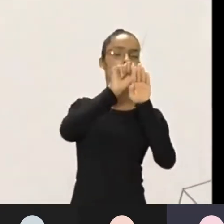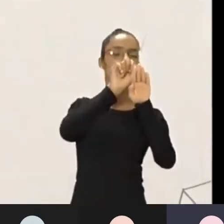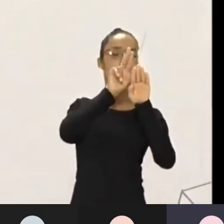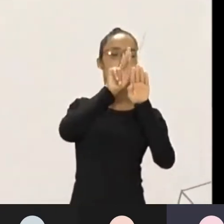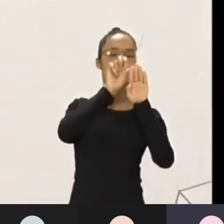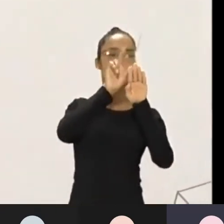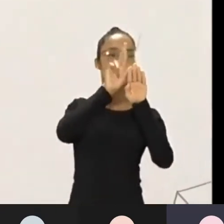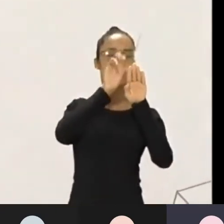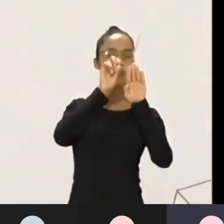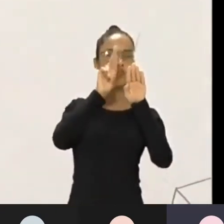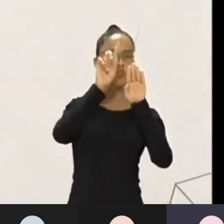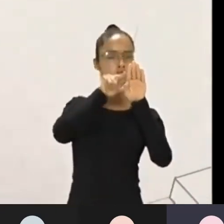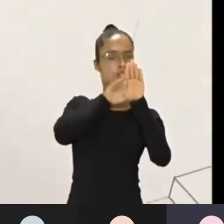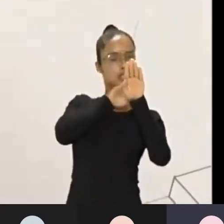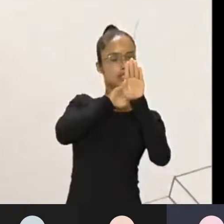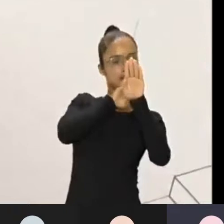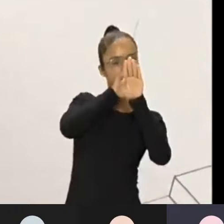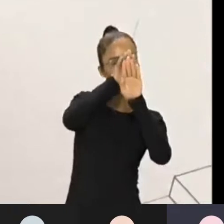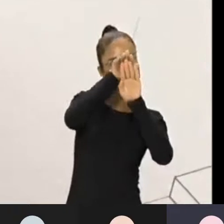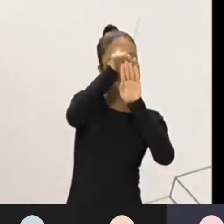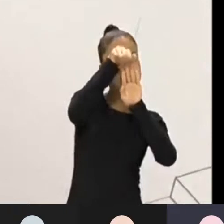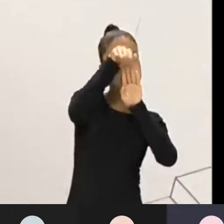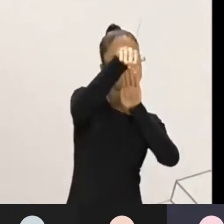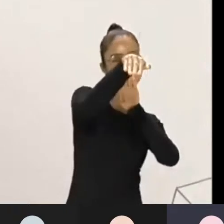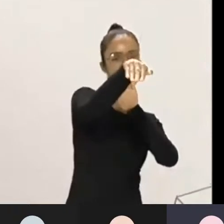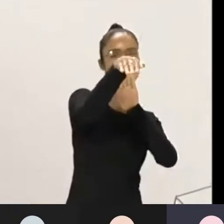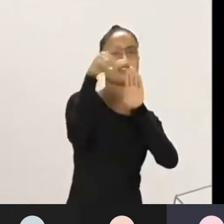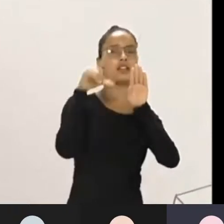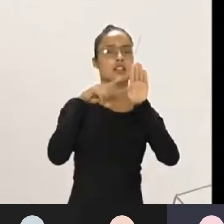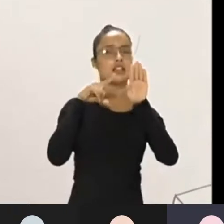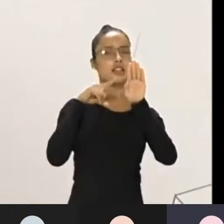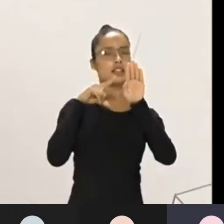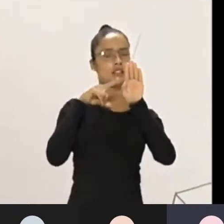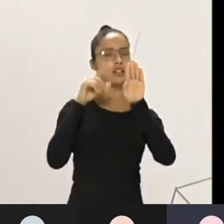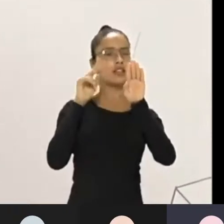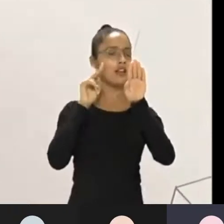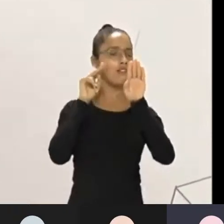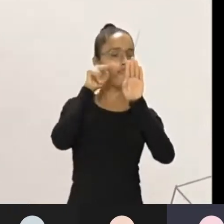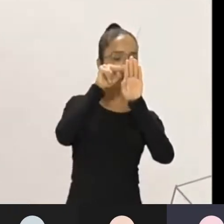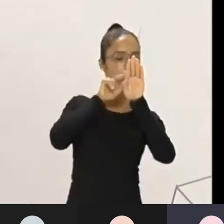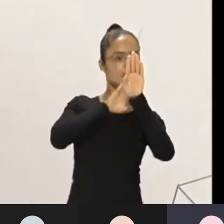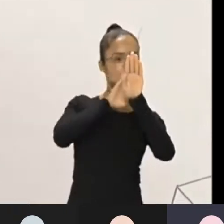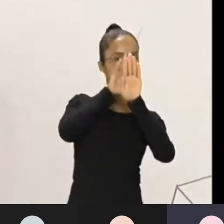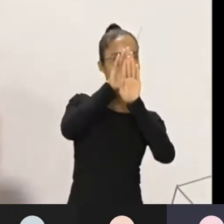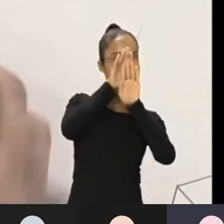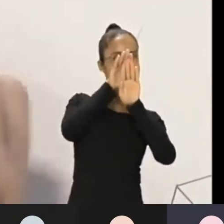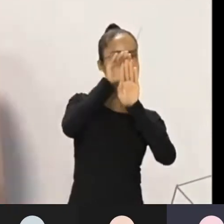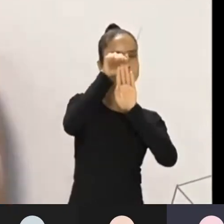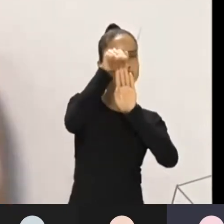plano que está apenas na vista superior. Então, aqui eu tenho a vista lateral esquerda, nessa posição.